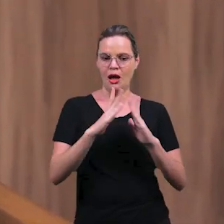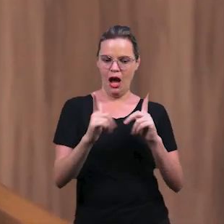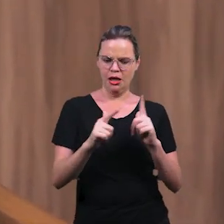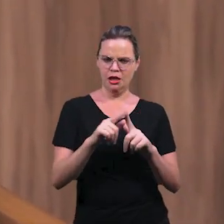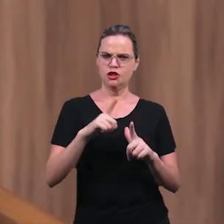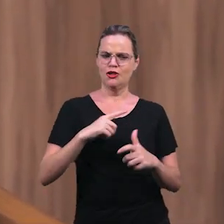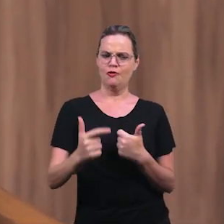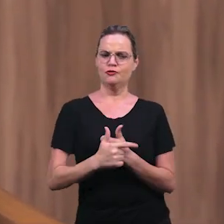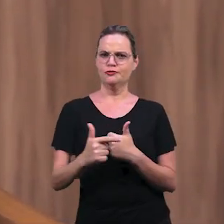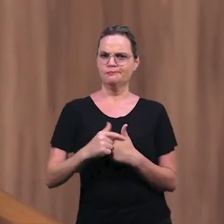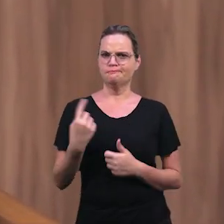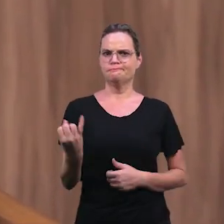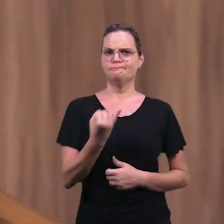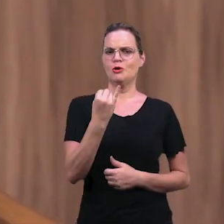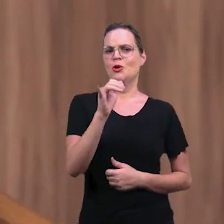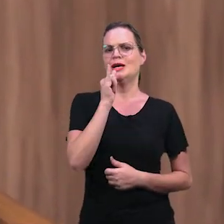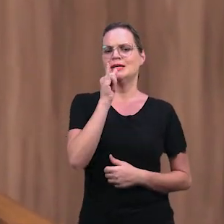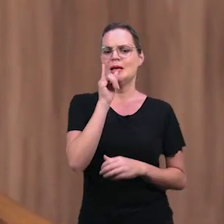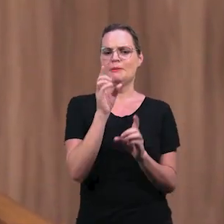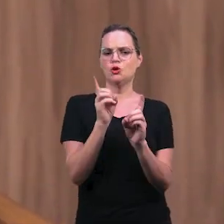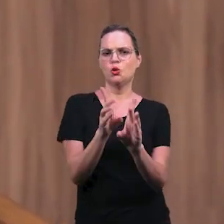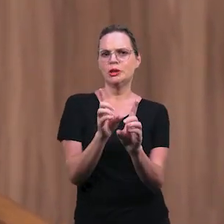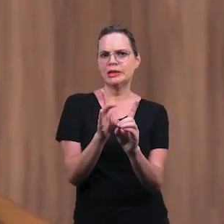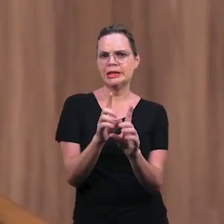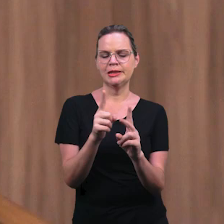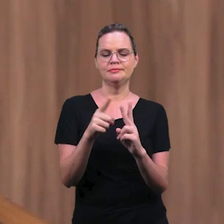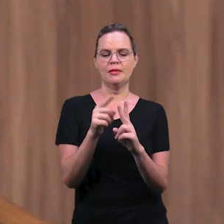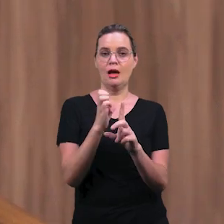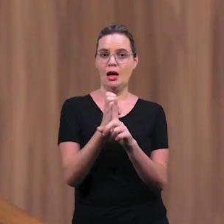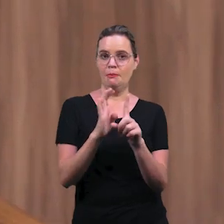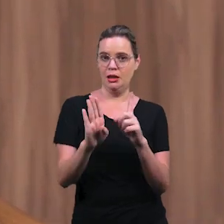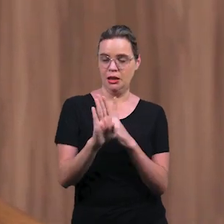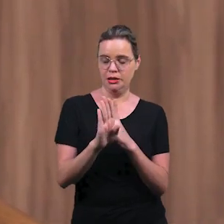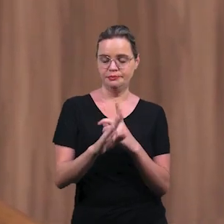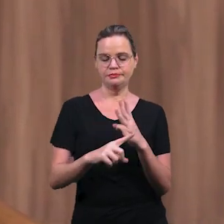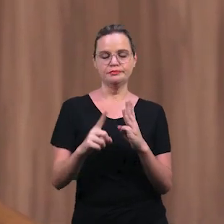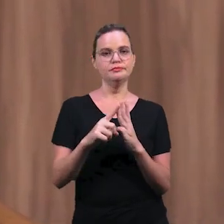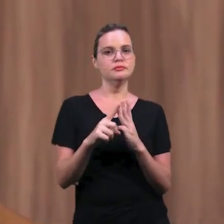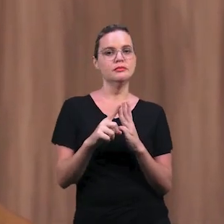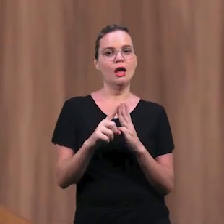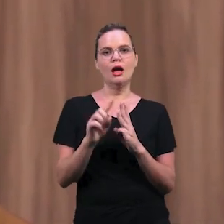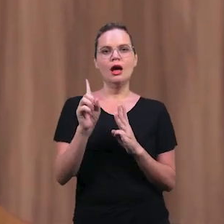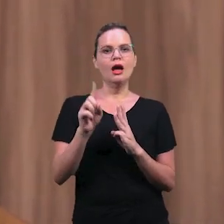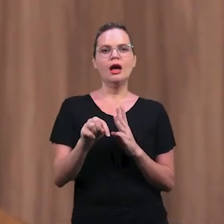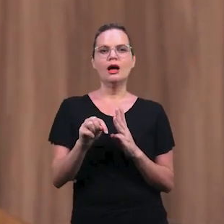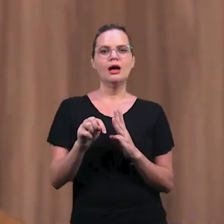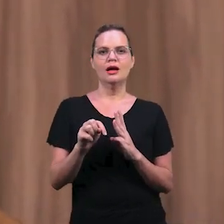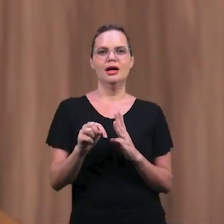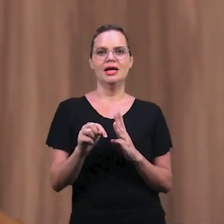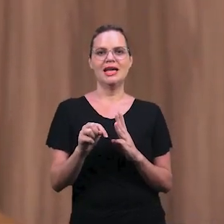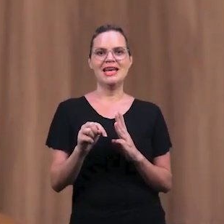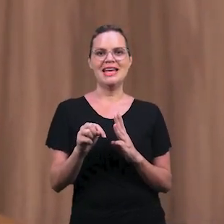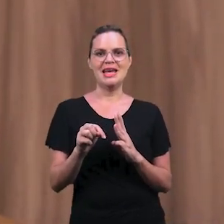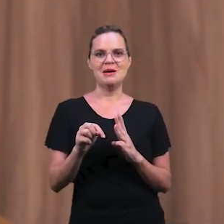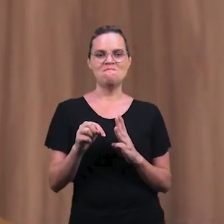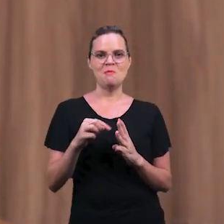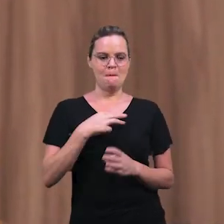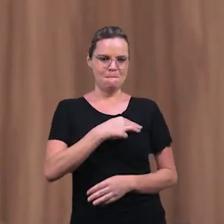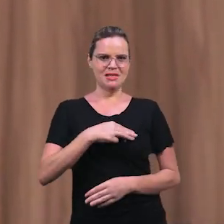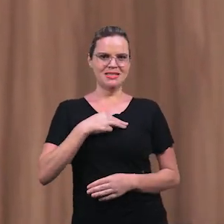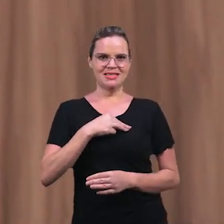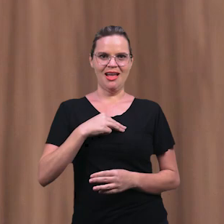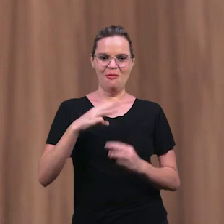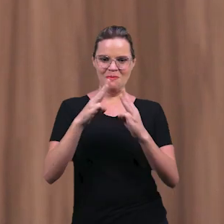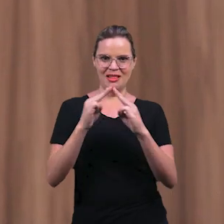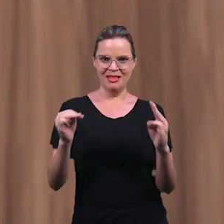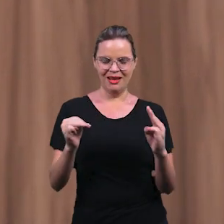muito importante com a doutrina, com a EBD, com o quadro Lições do Manaim,